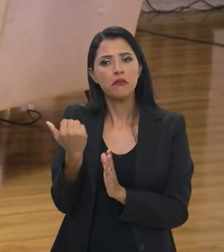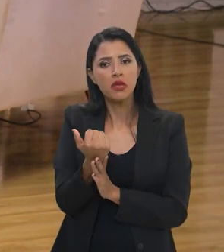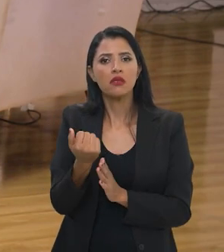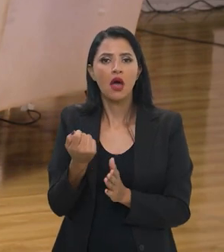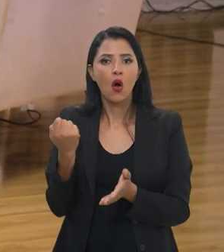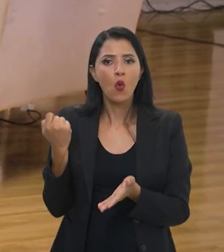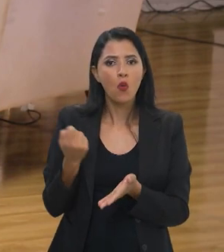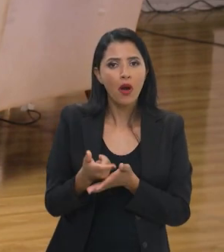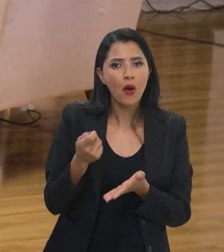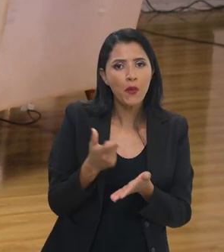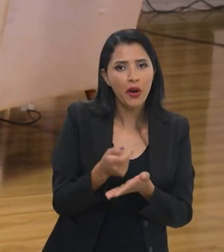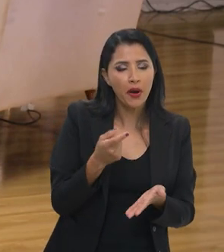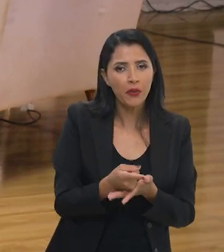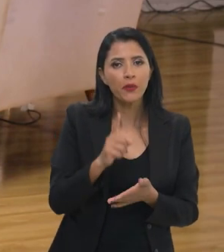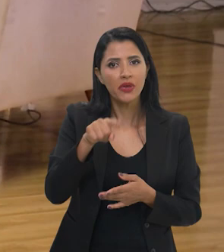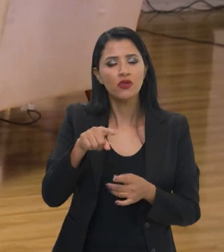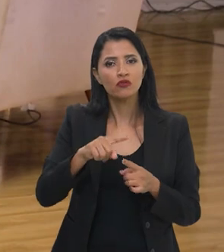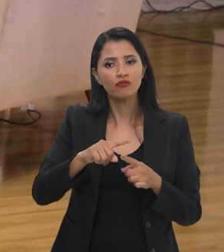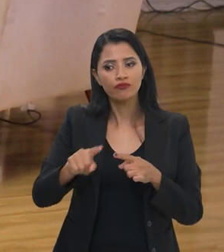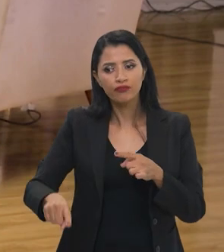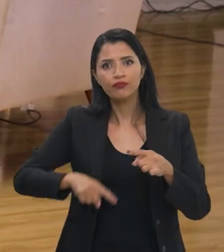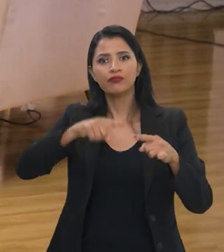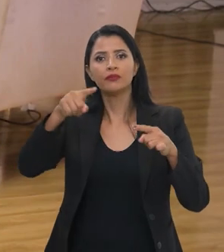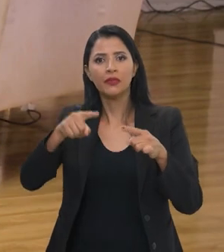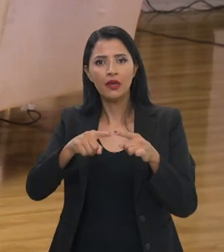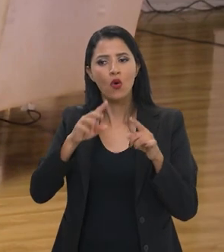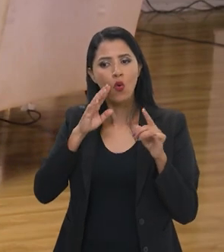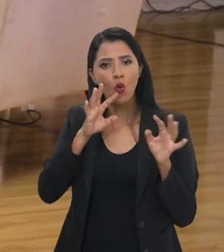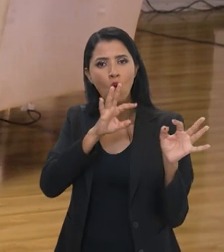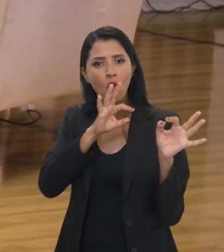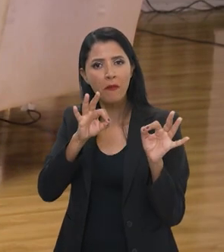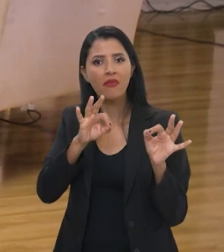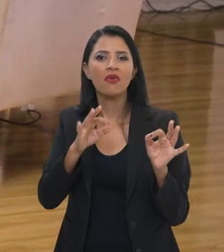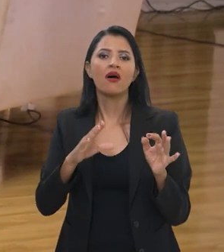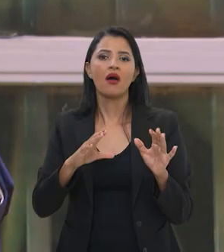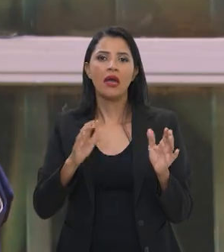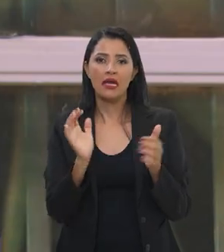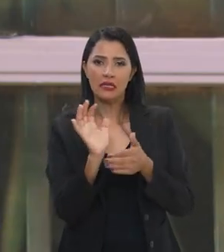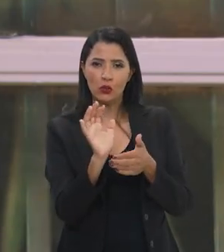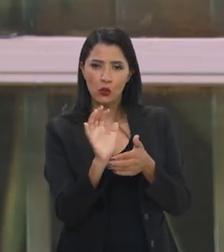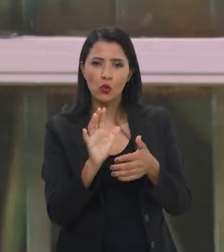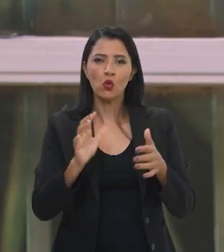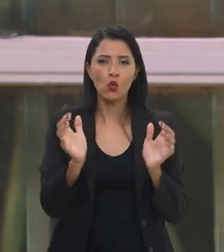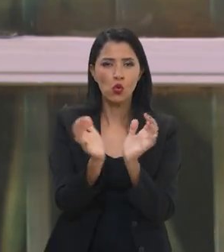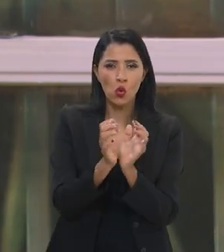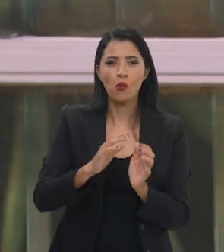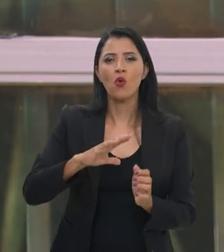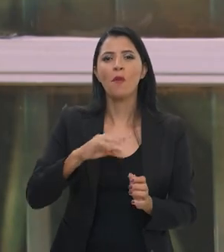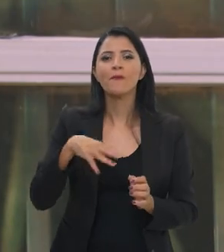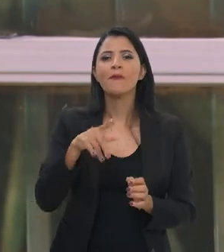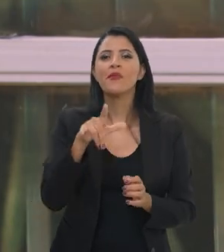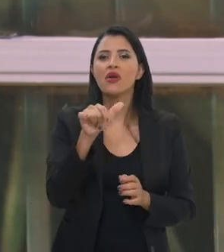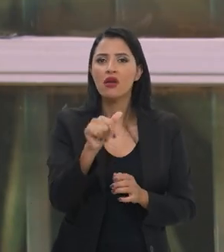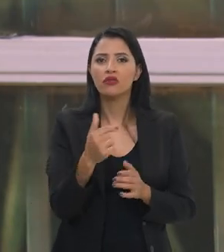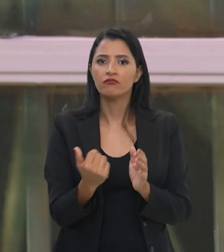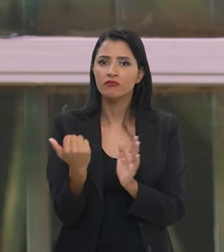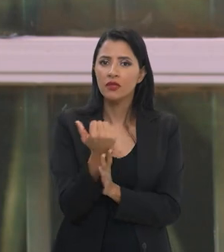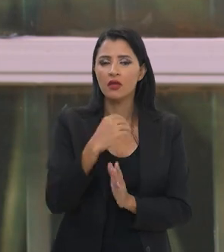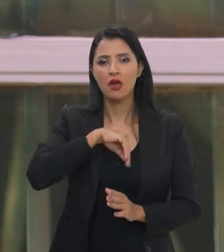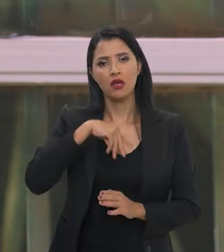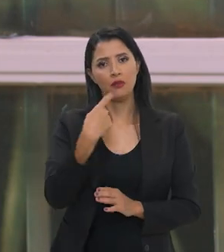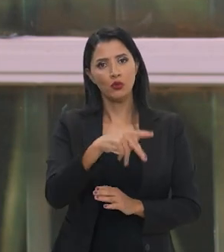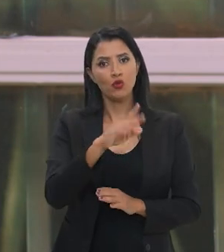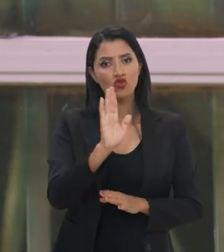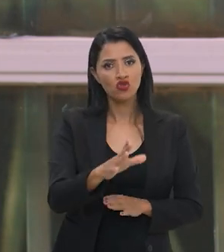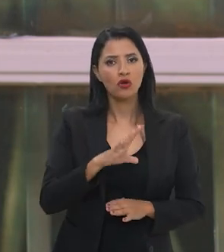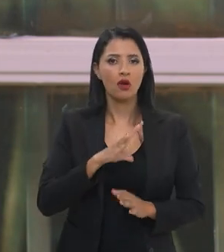é para aumentar o consumo isso tem um efeito Cascata o olhar para classe média fazer crescer a renda de quem já é